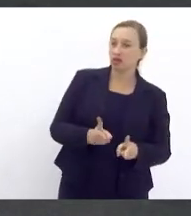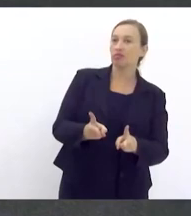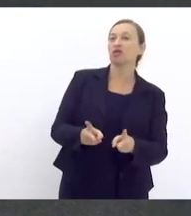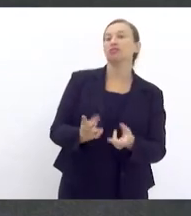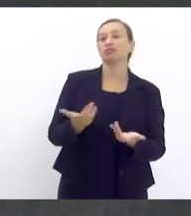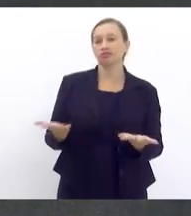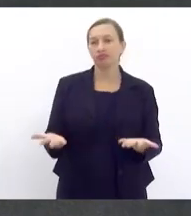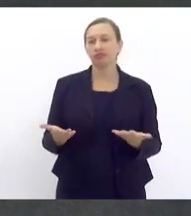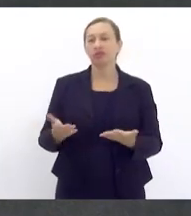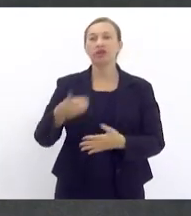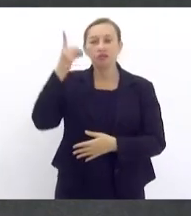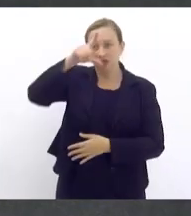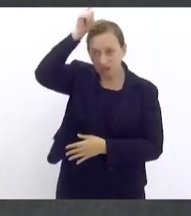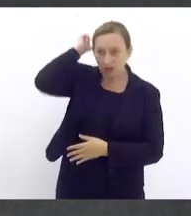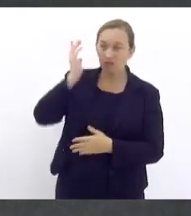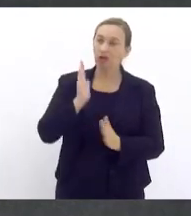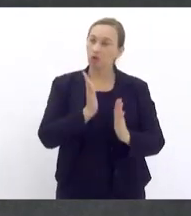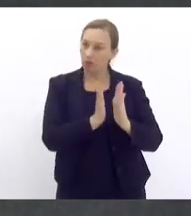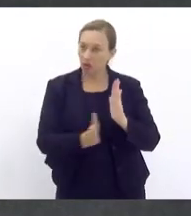forma